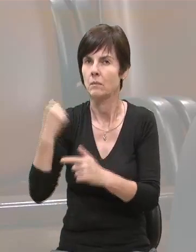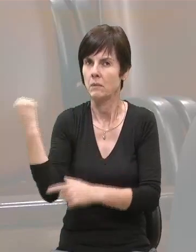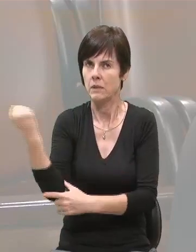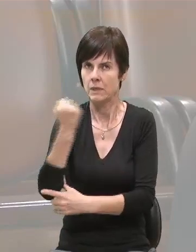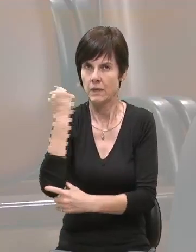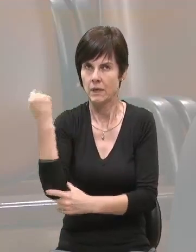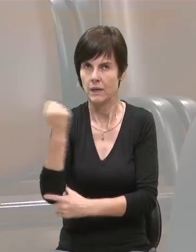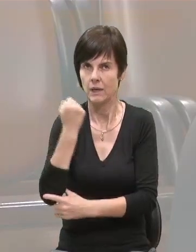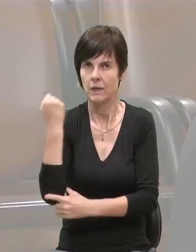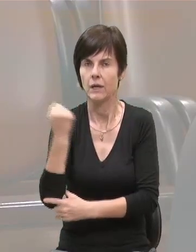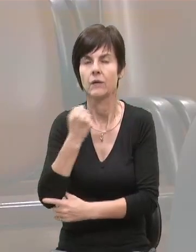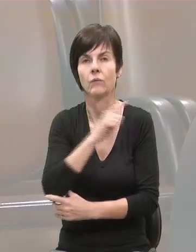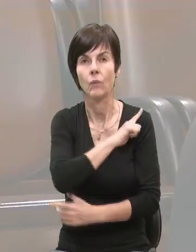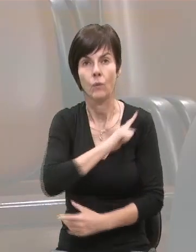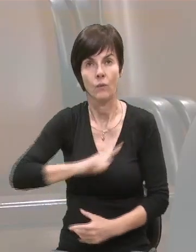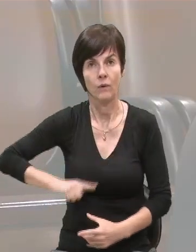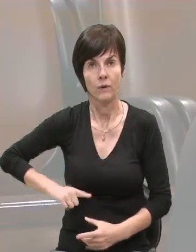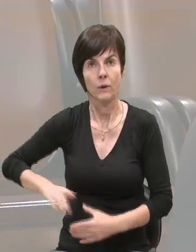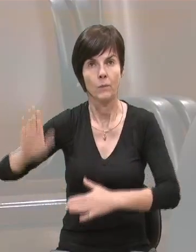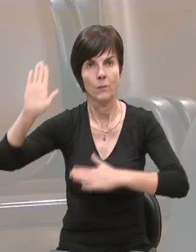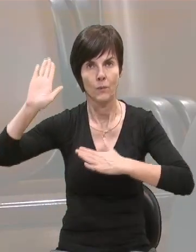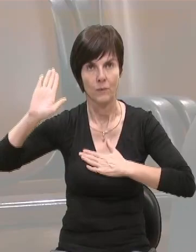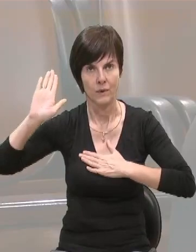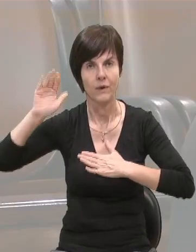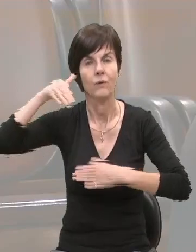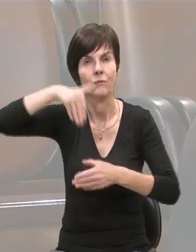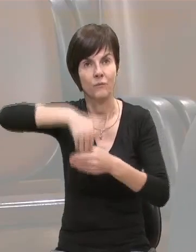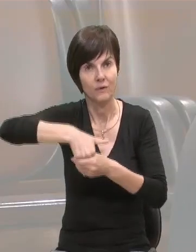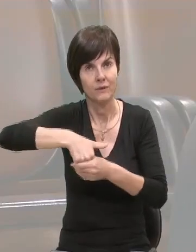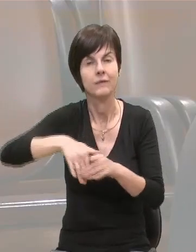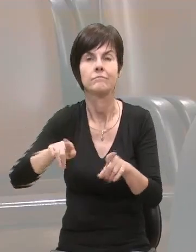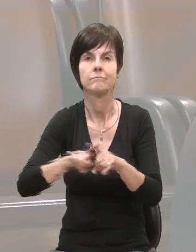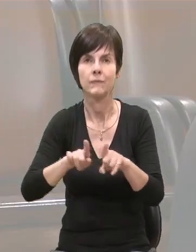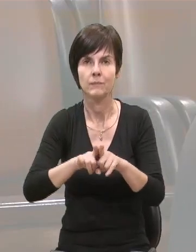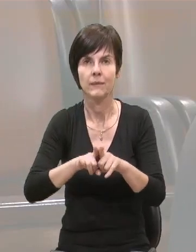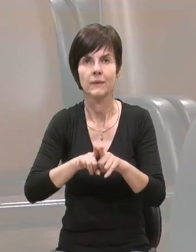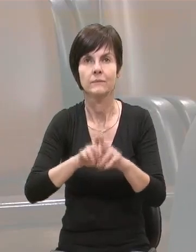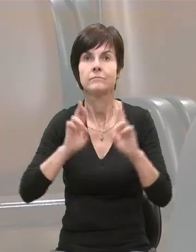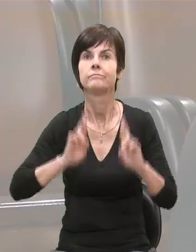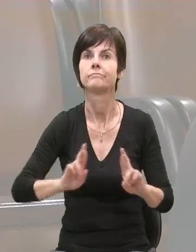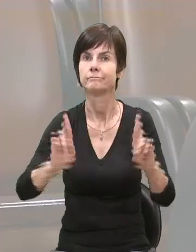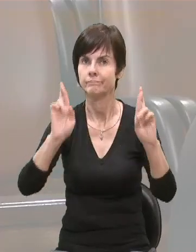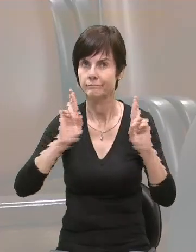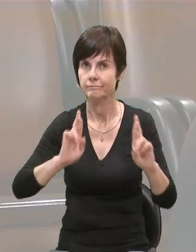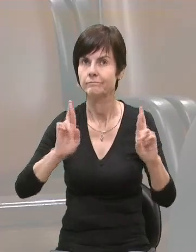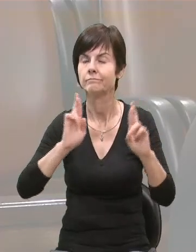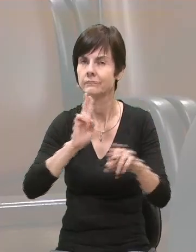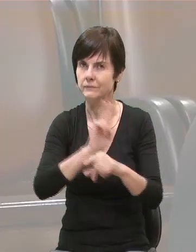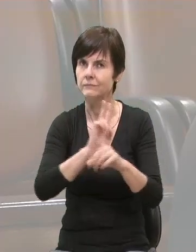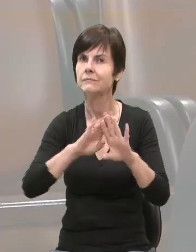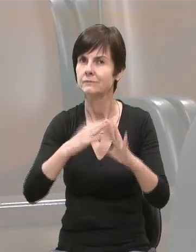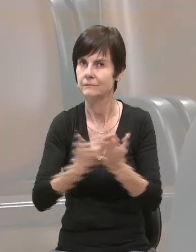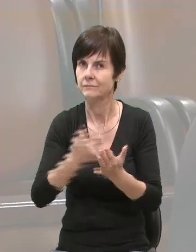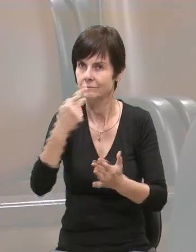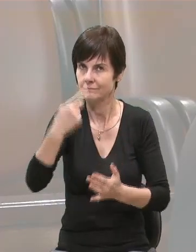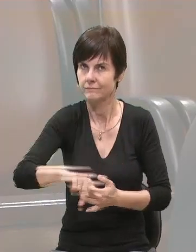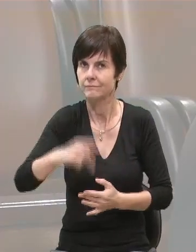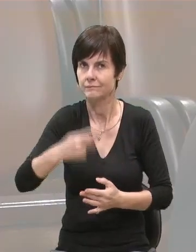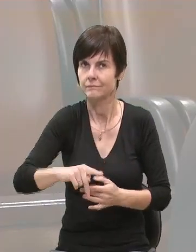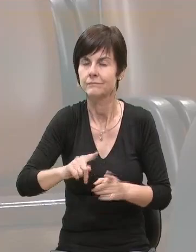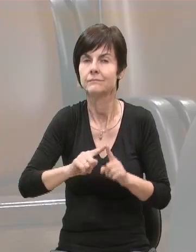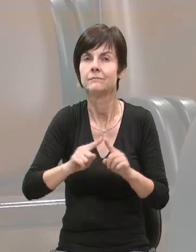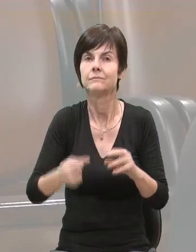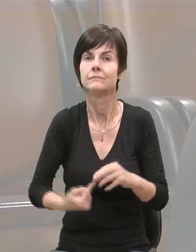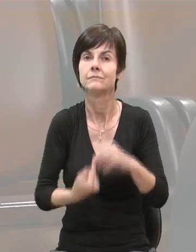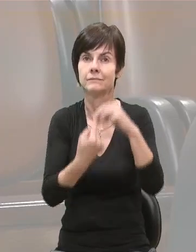prometeu, inclusive na campanha, na reeleição, e eu votei nele no segundo turno, com a expectativa que desse uma atenção para as escolas da nossa região.